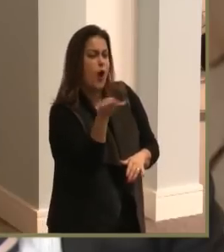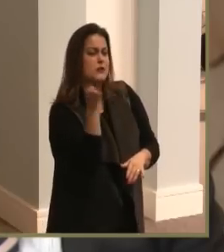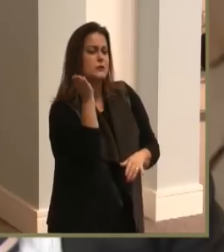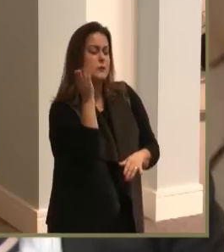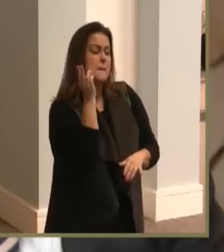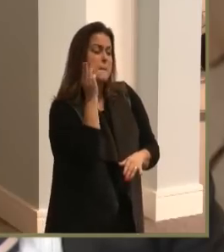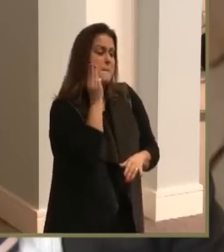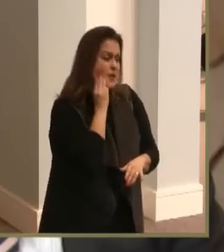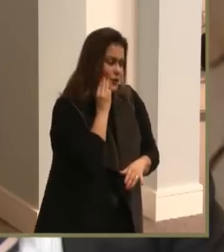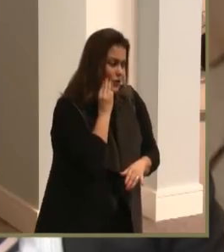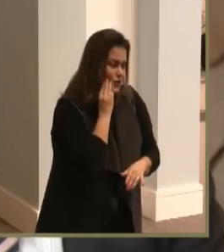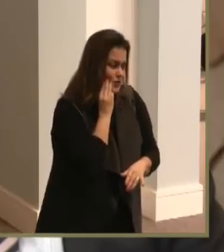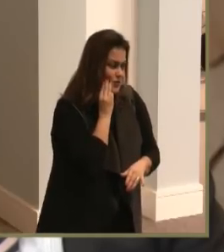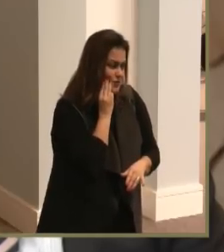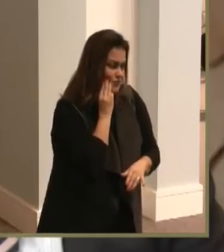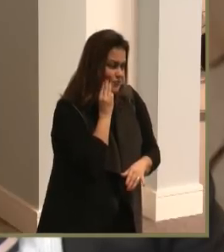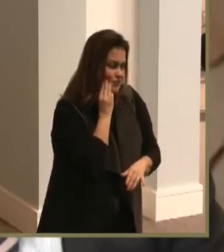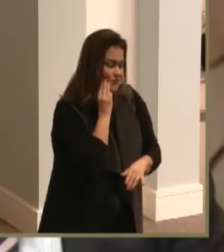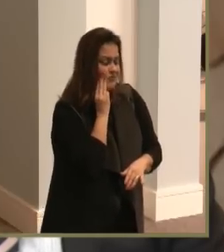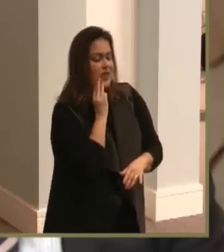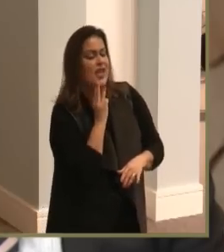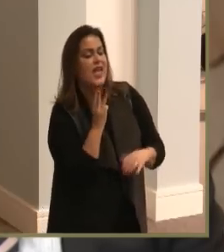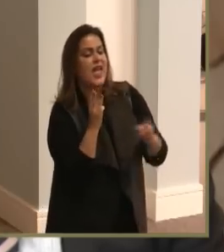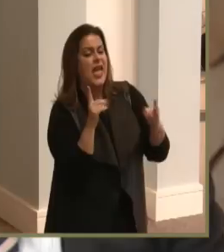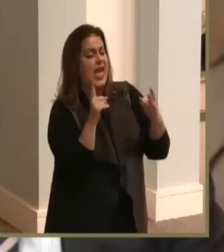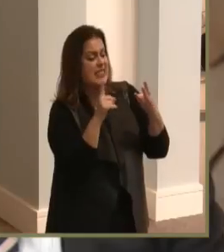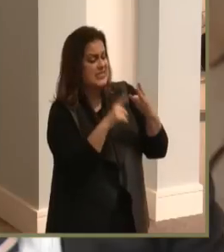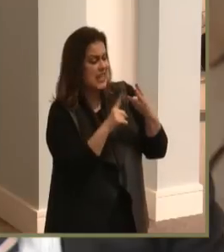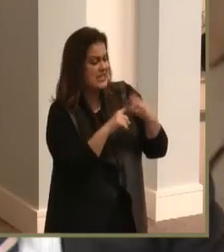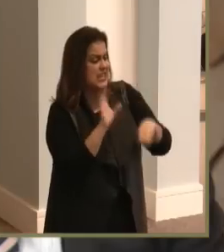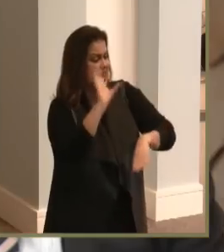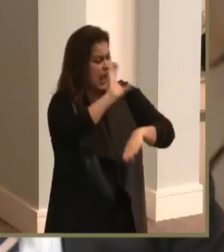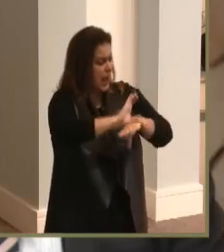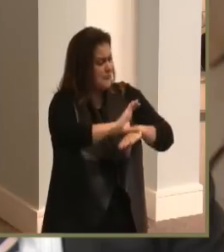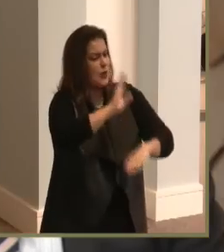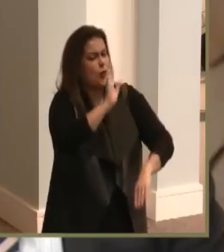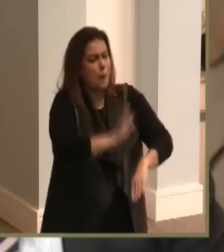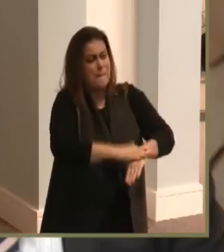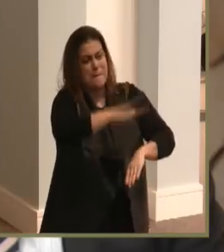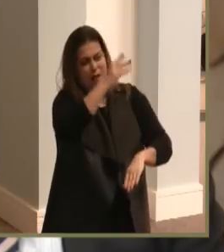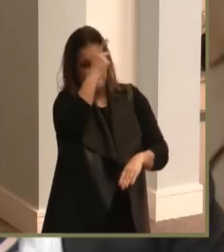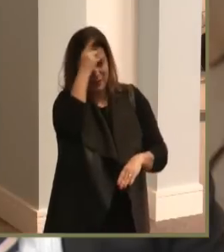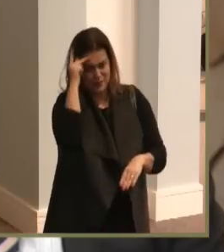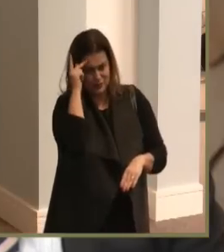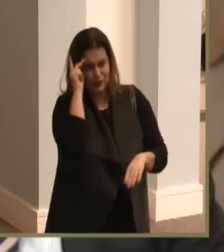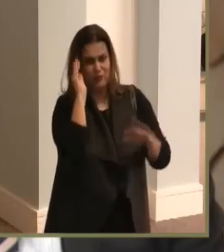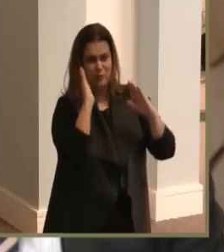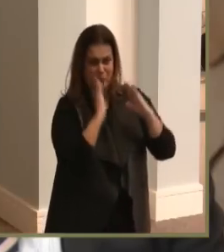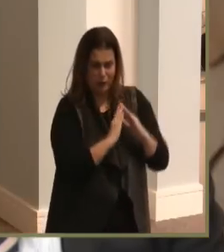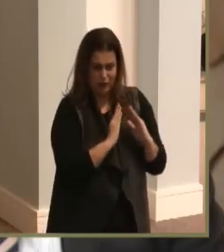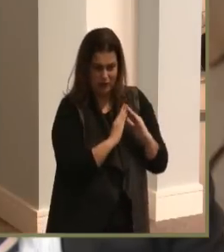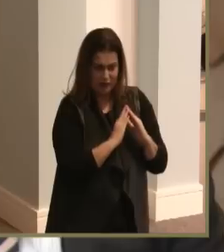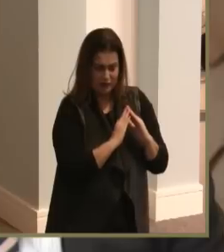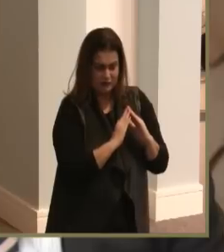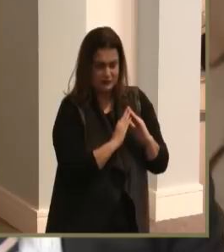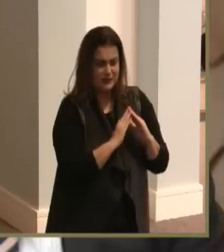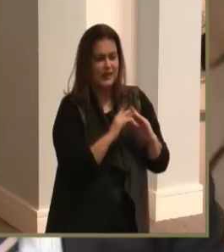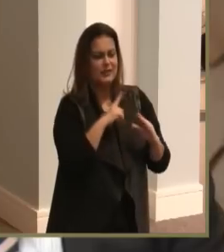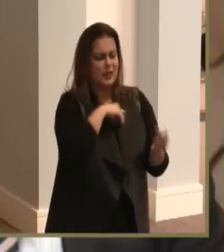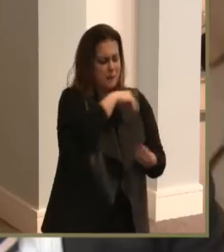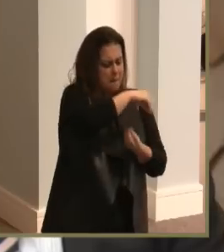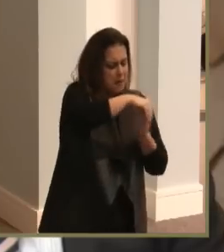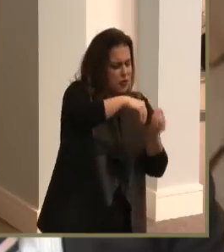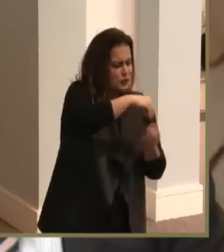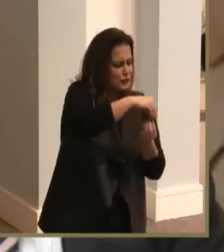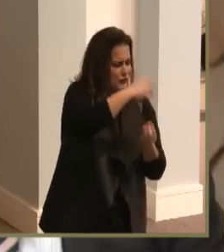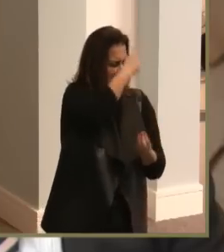considerada hoje a terceira capital do nosso Brasil em população. E nós temos aqui, então, uma mistura de